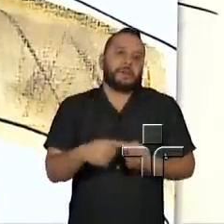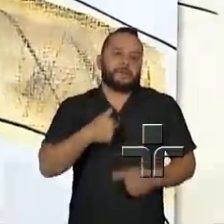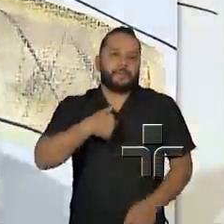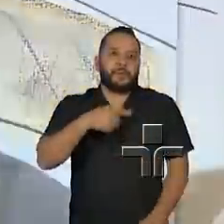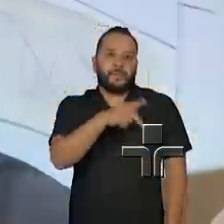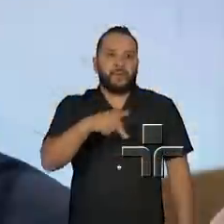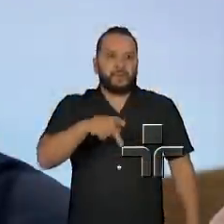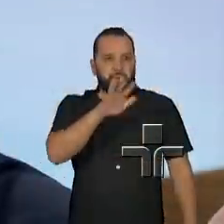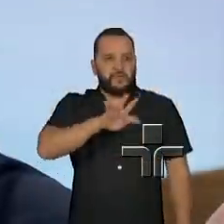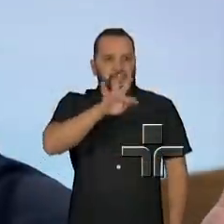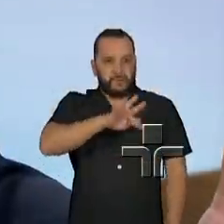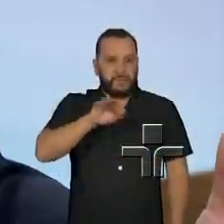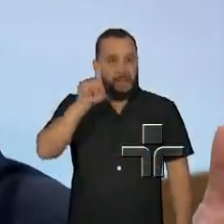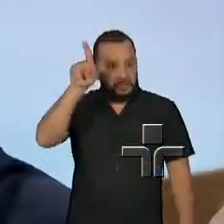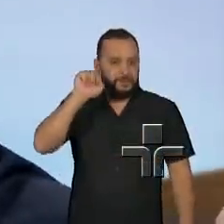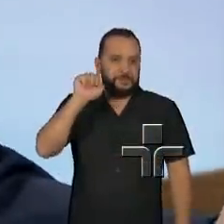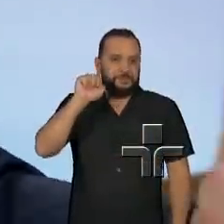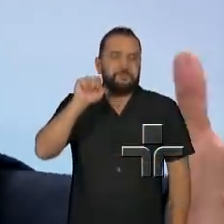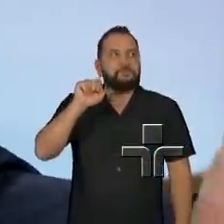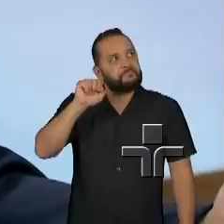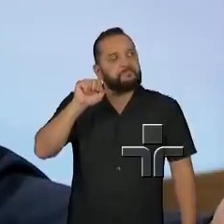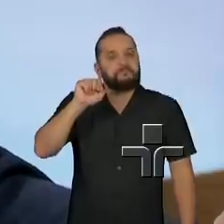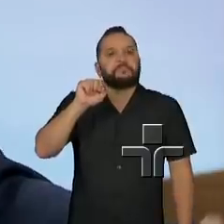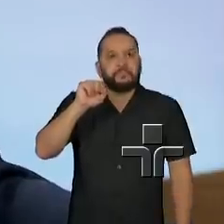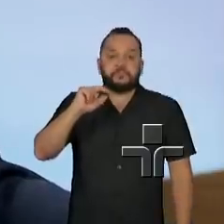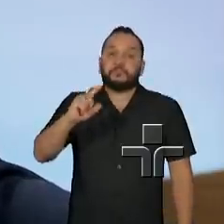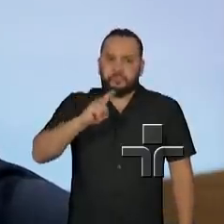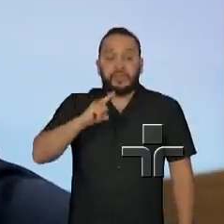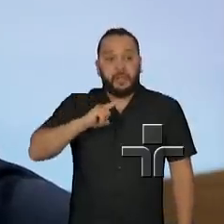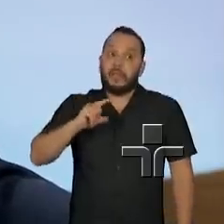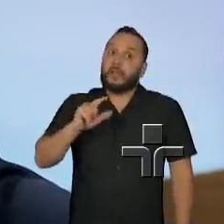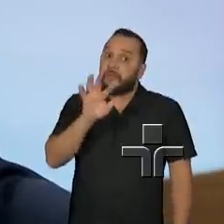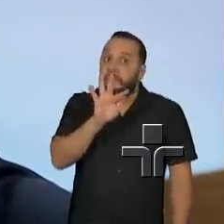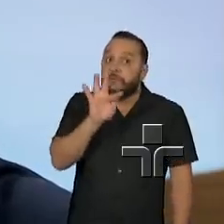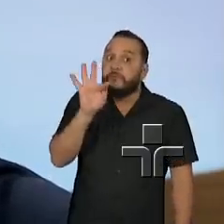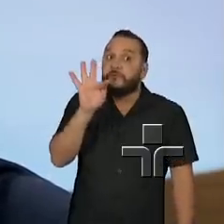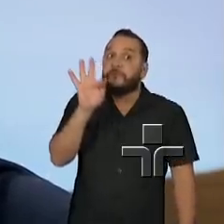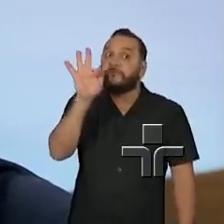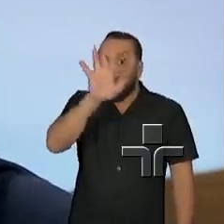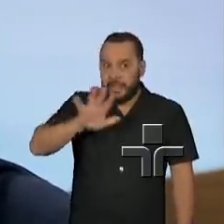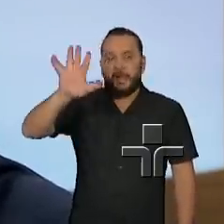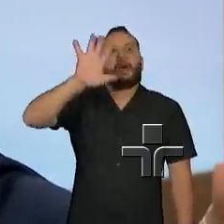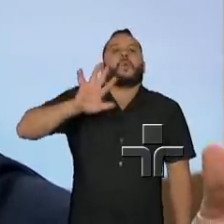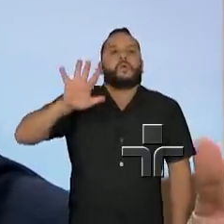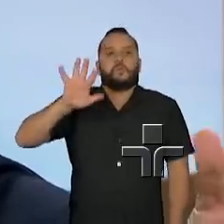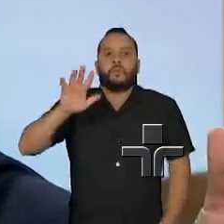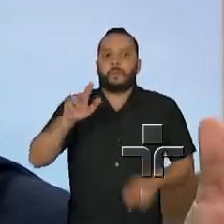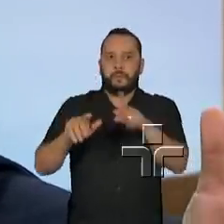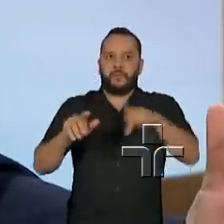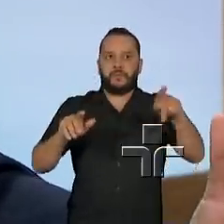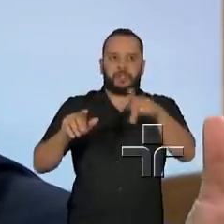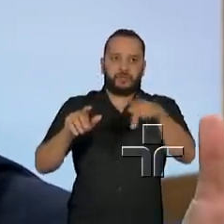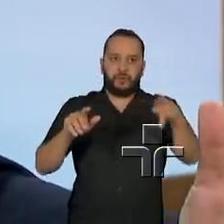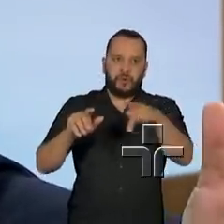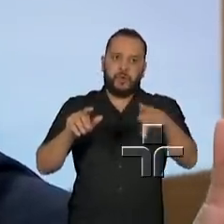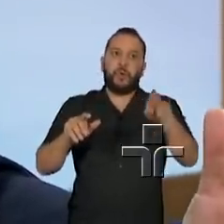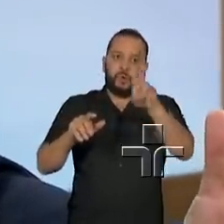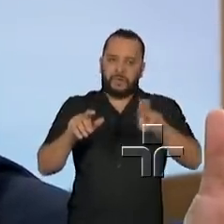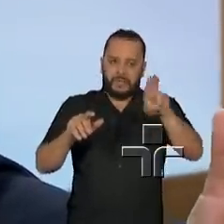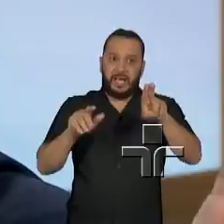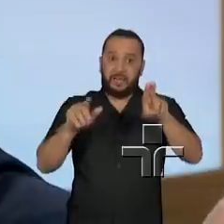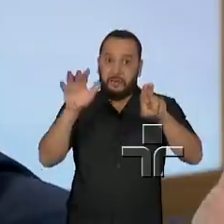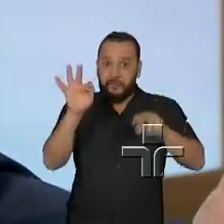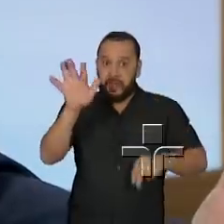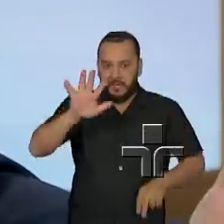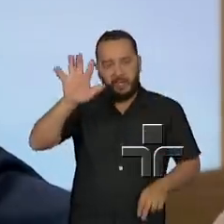professores universitários que estão no sistema federal estejam conseguindo trabalhar, mas o pessoal